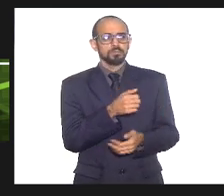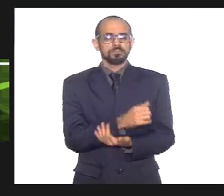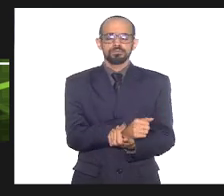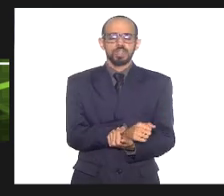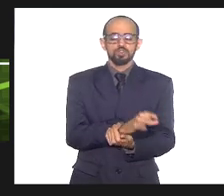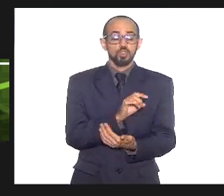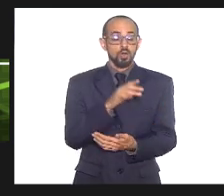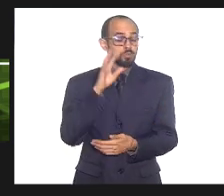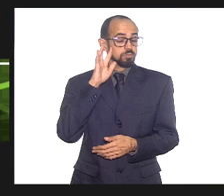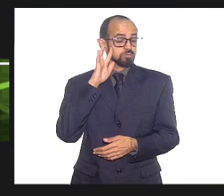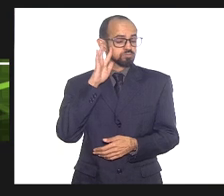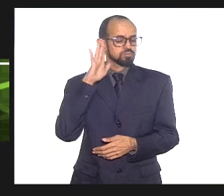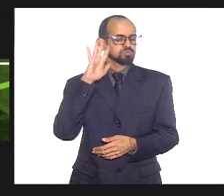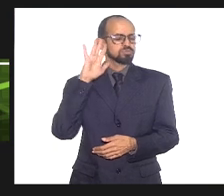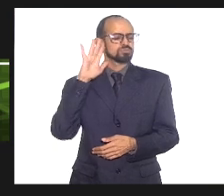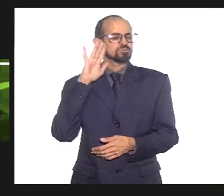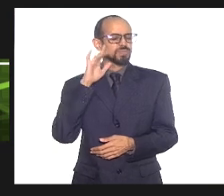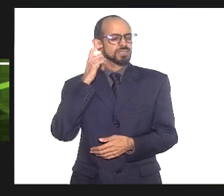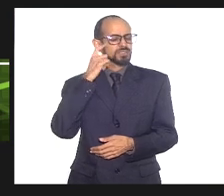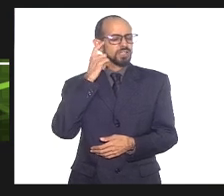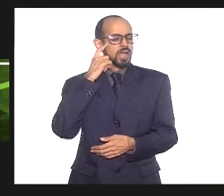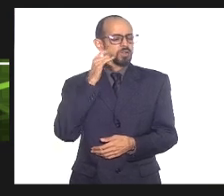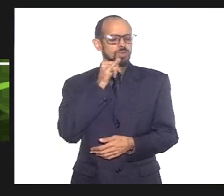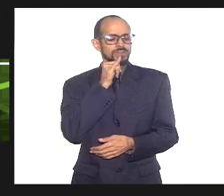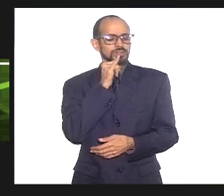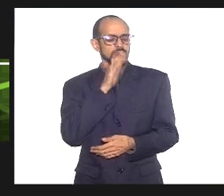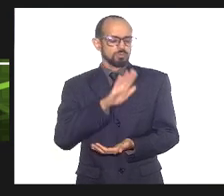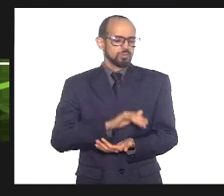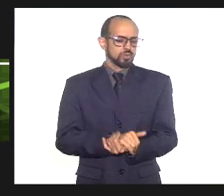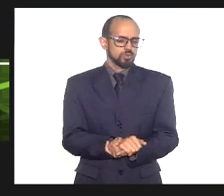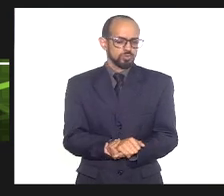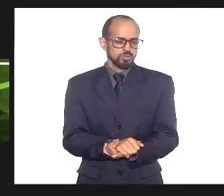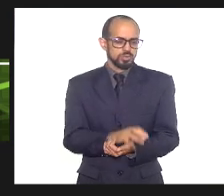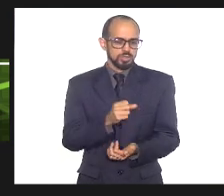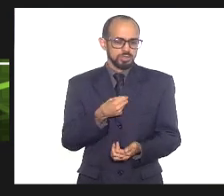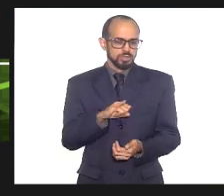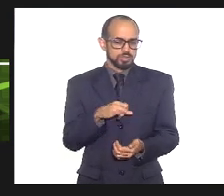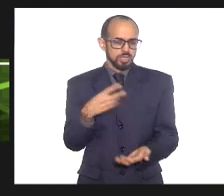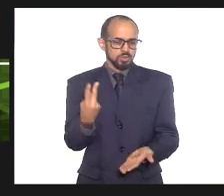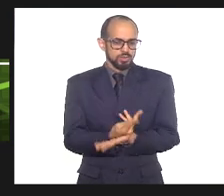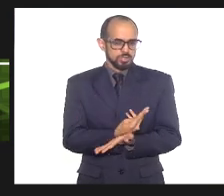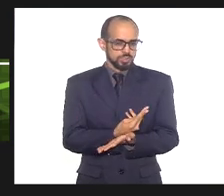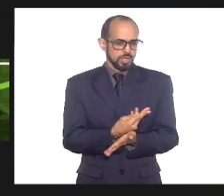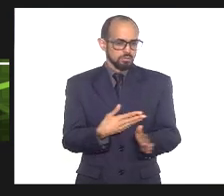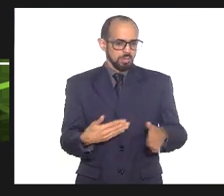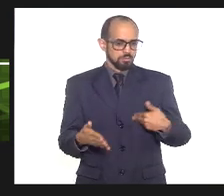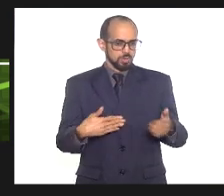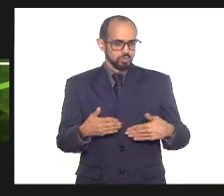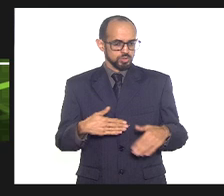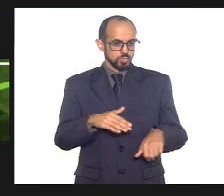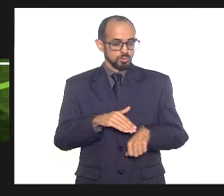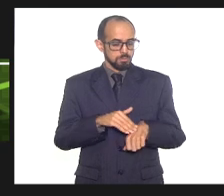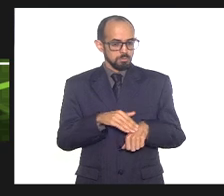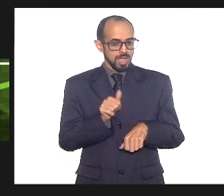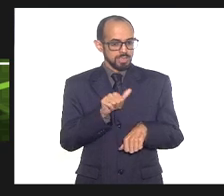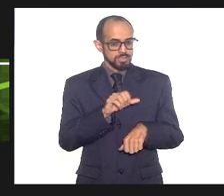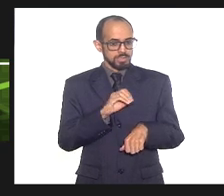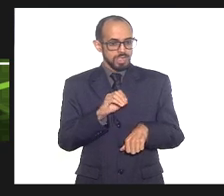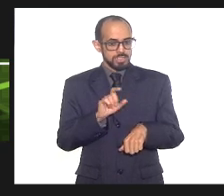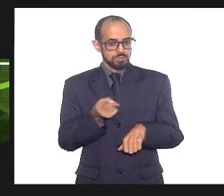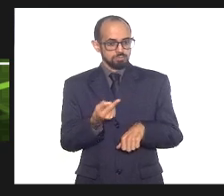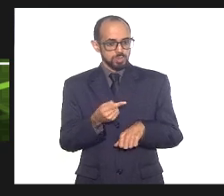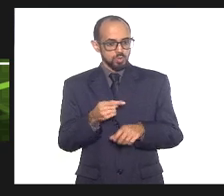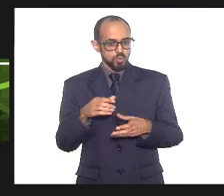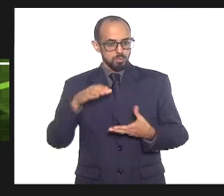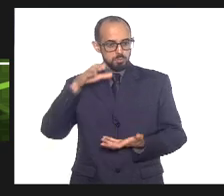patamar teórico, que a produção maior que 10 mil barris por dia,